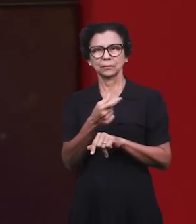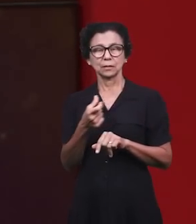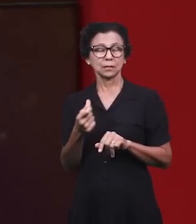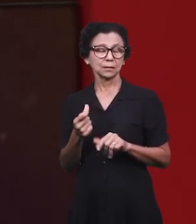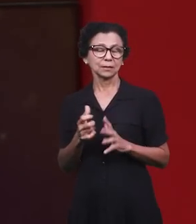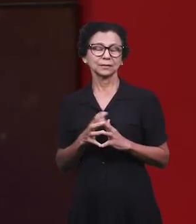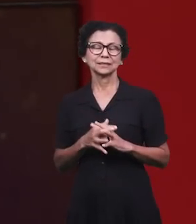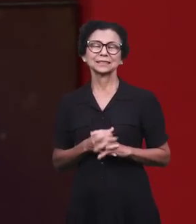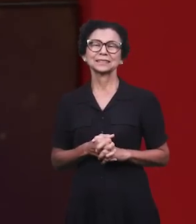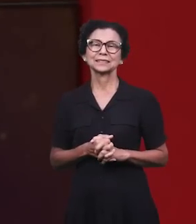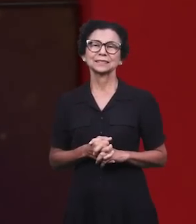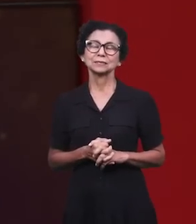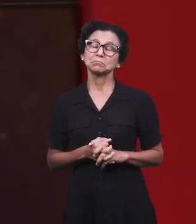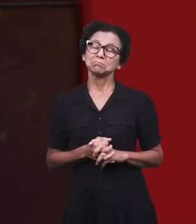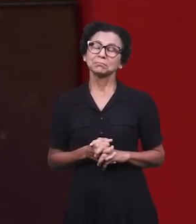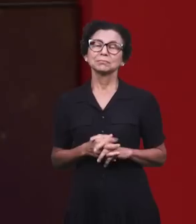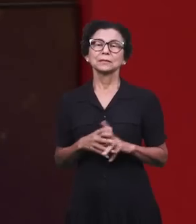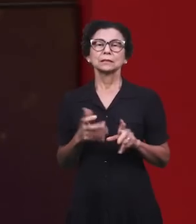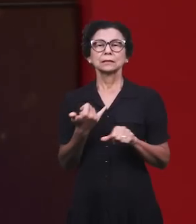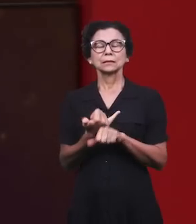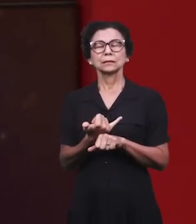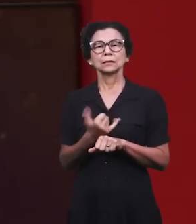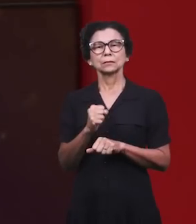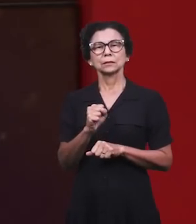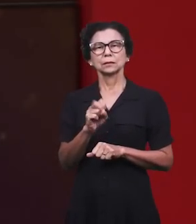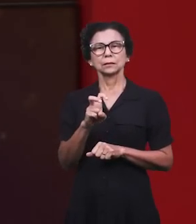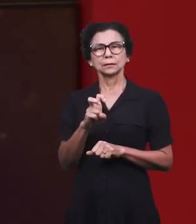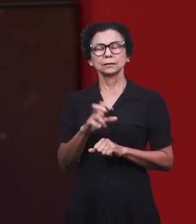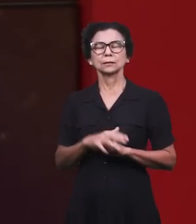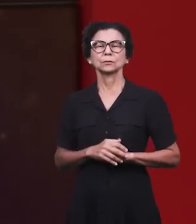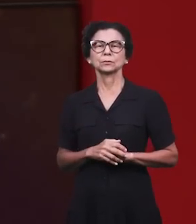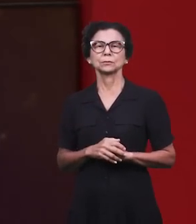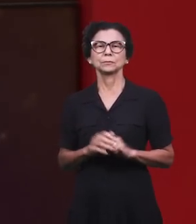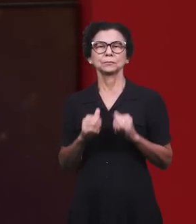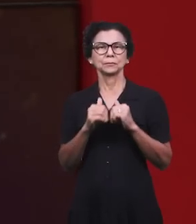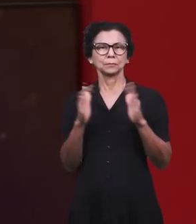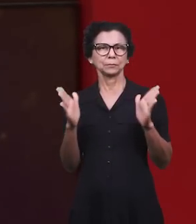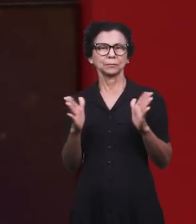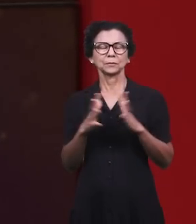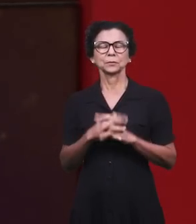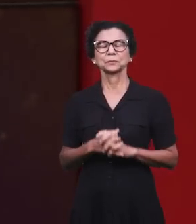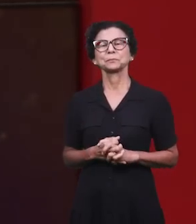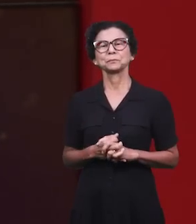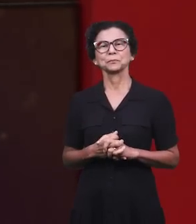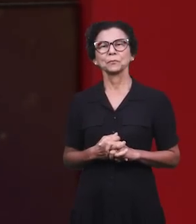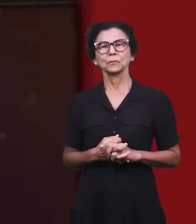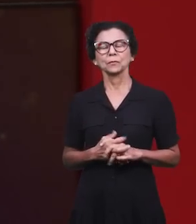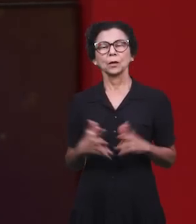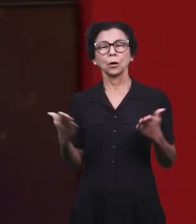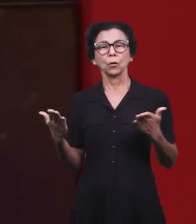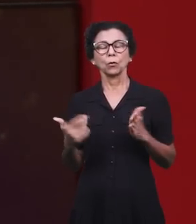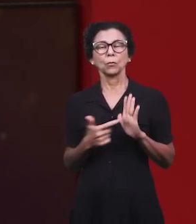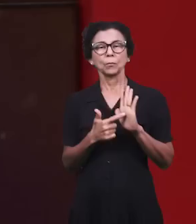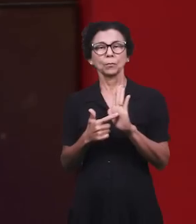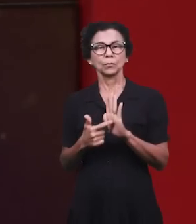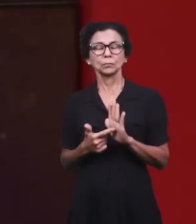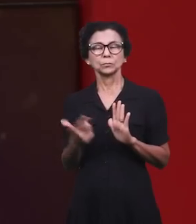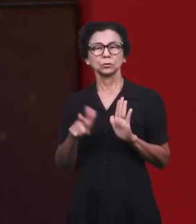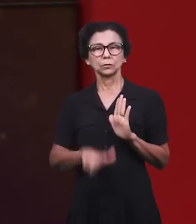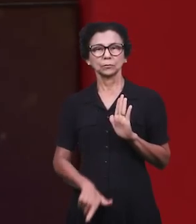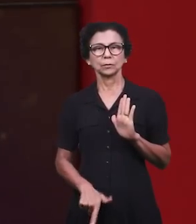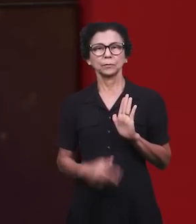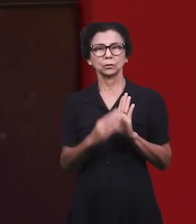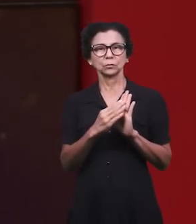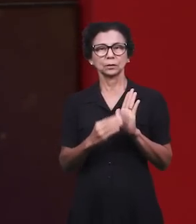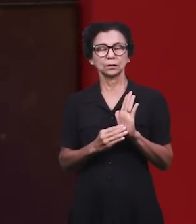Embratel, ou pelo canal 85 via Sky Livre. Nós estamos aqui hoje iniciando mais um episódio do programa Ciência e Fé da